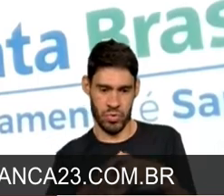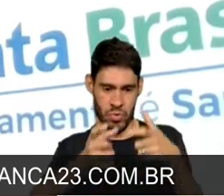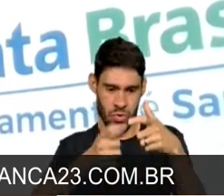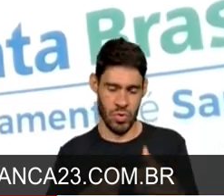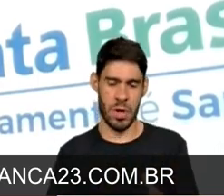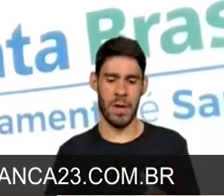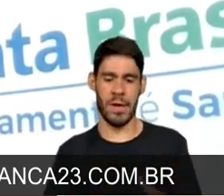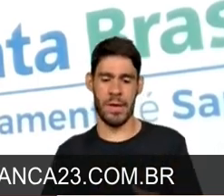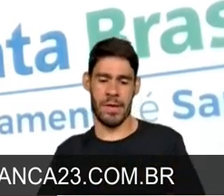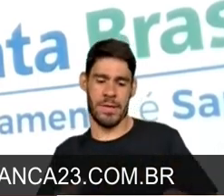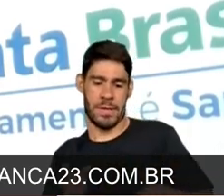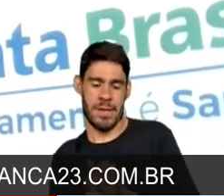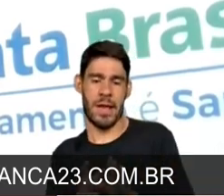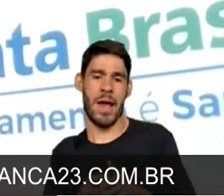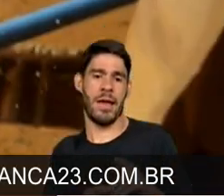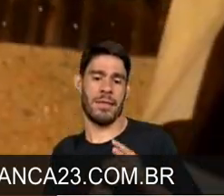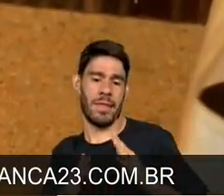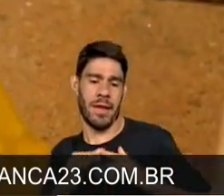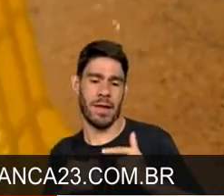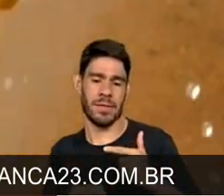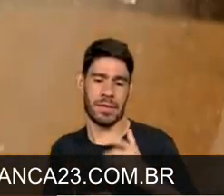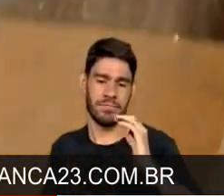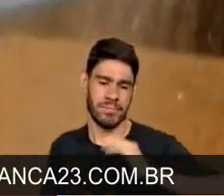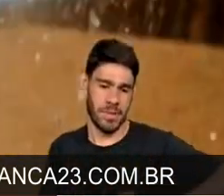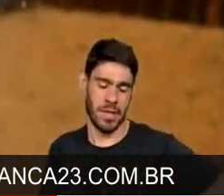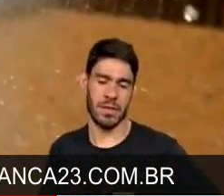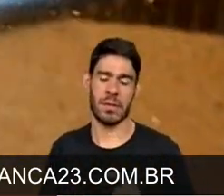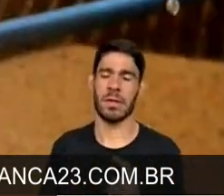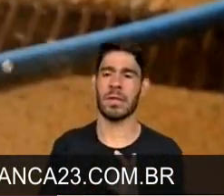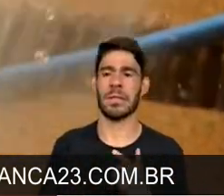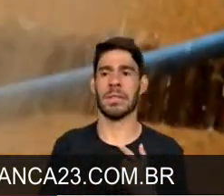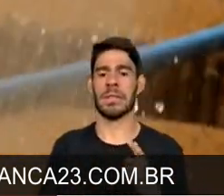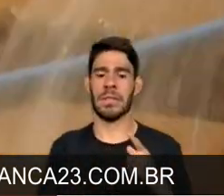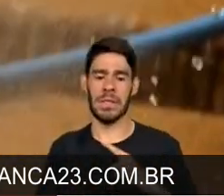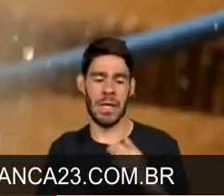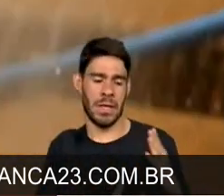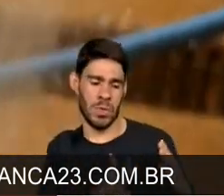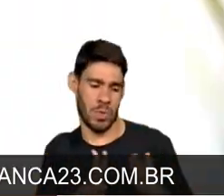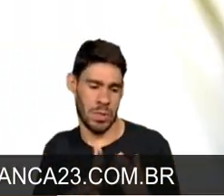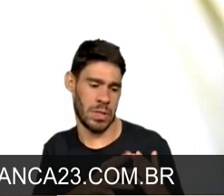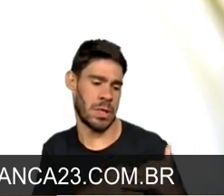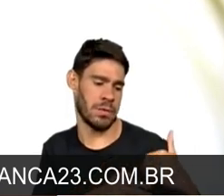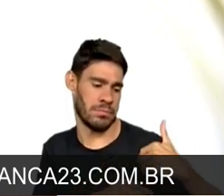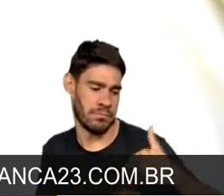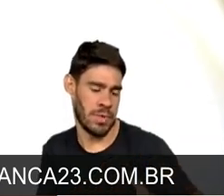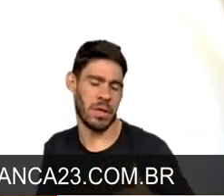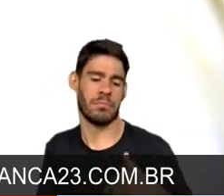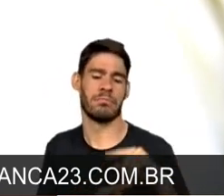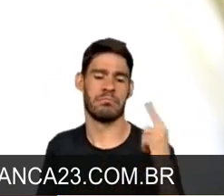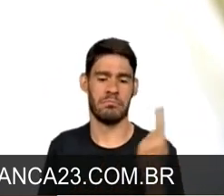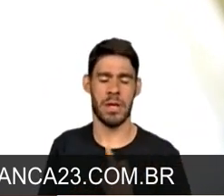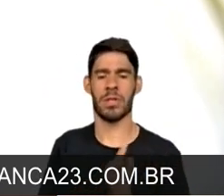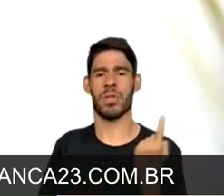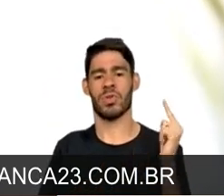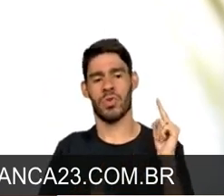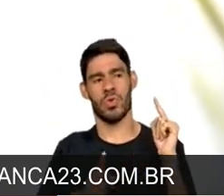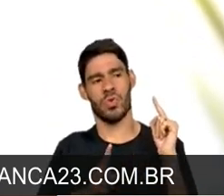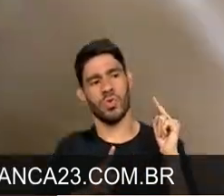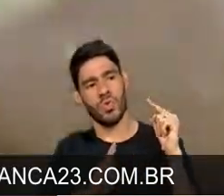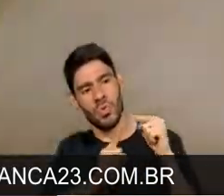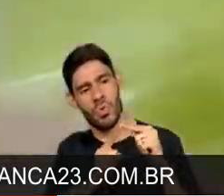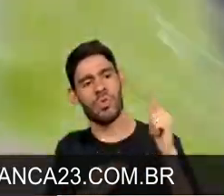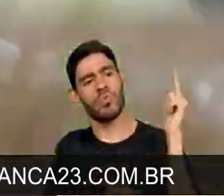a chegada no hidrômetro da casa do cidadão. A gente tem um longo caminho pela frente para a gente poder atingir as